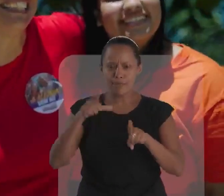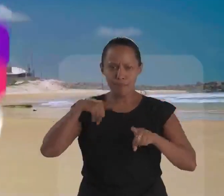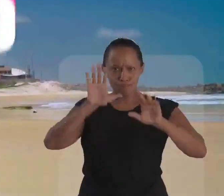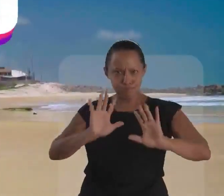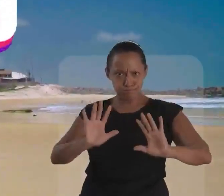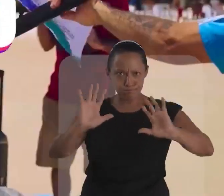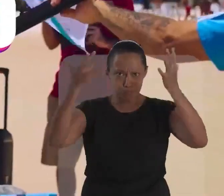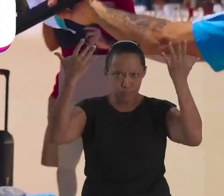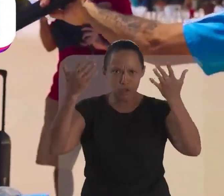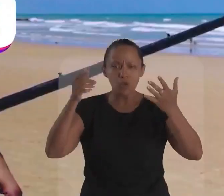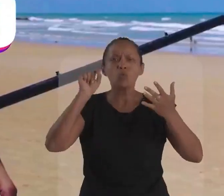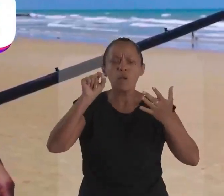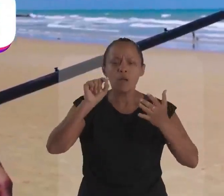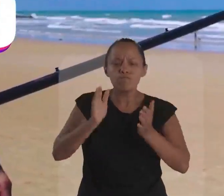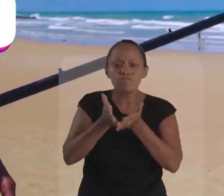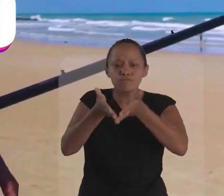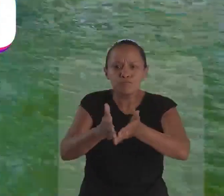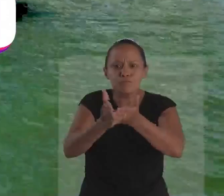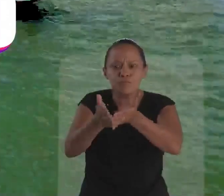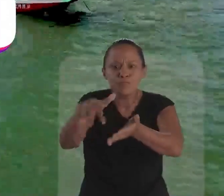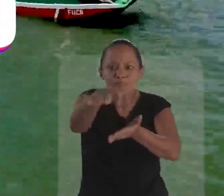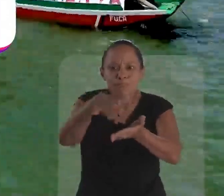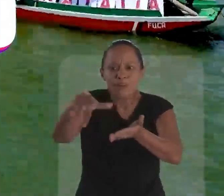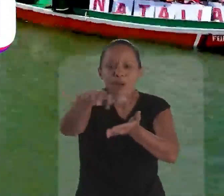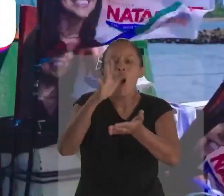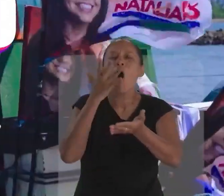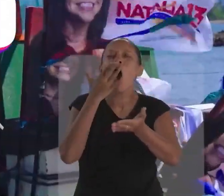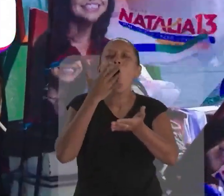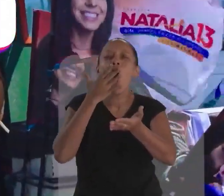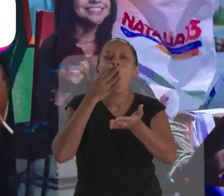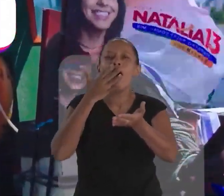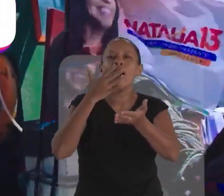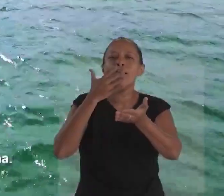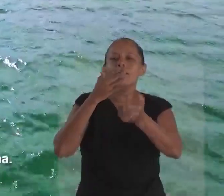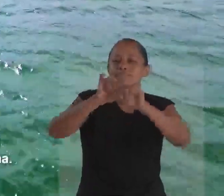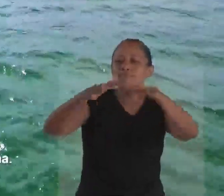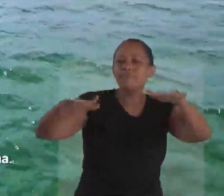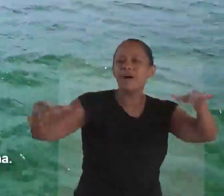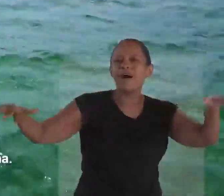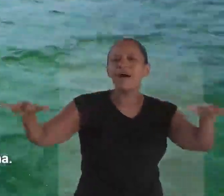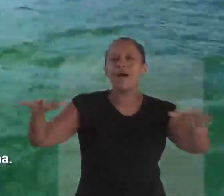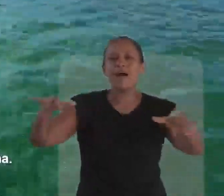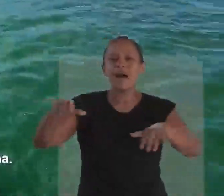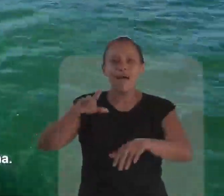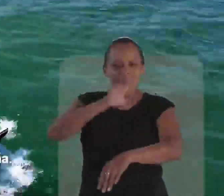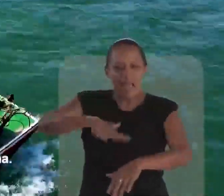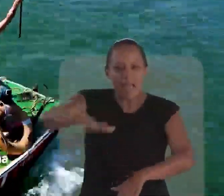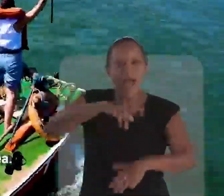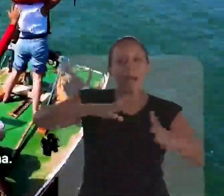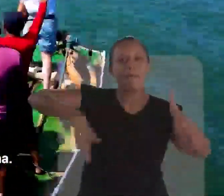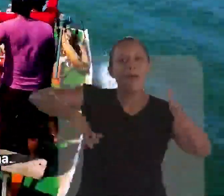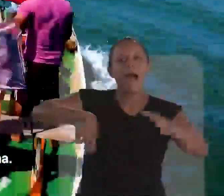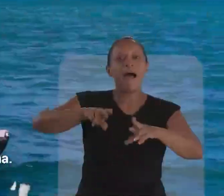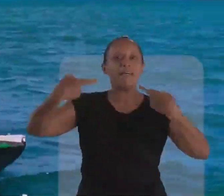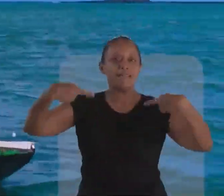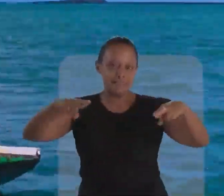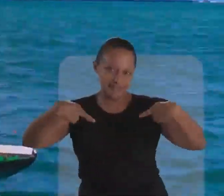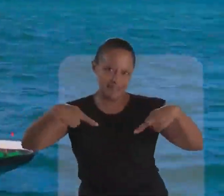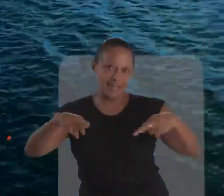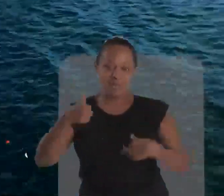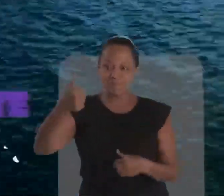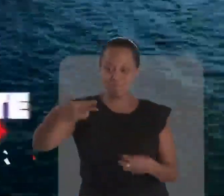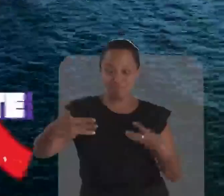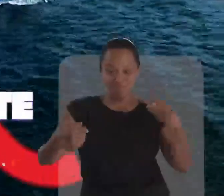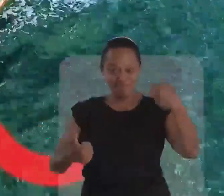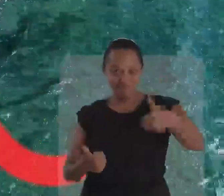um jangadaço que entrou no mar e encheu de cor e alegria as águas da nossa querida Redinha.